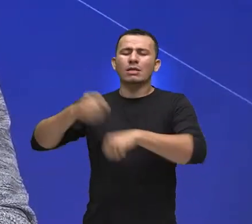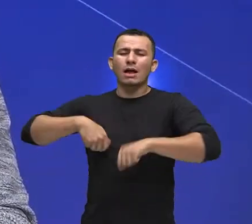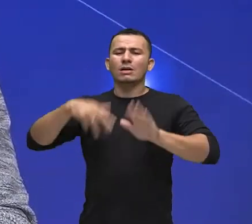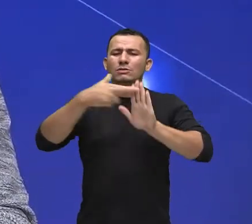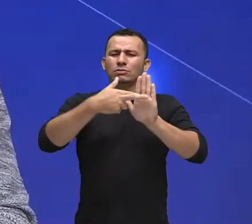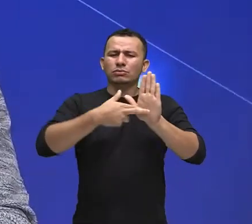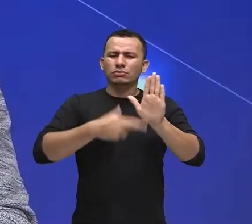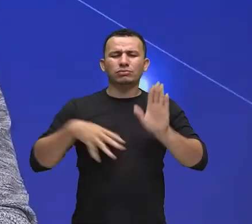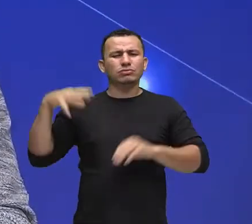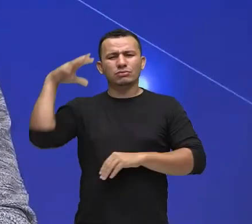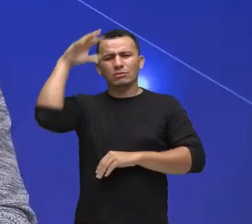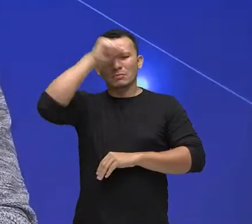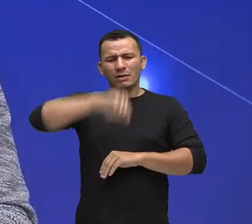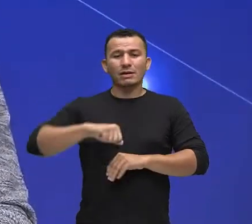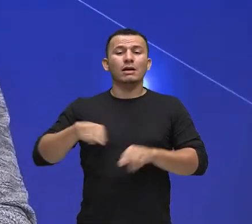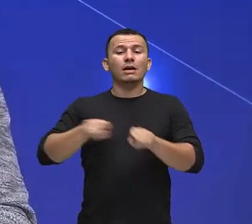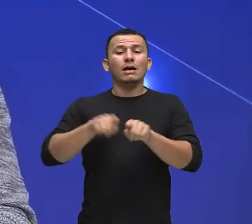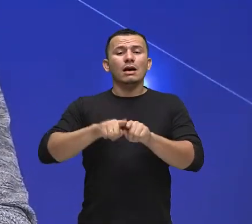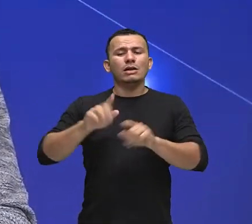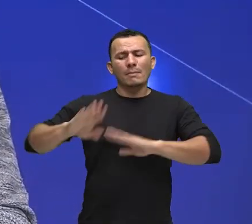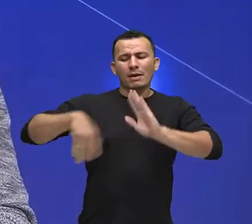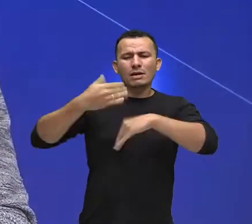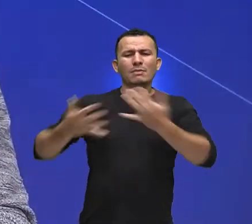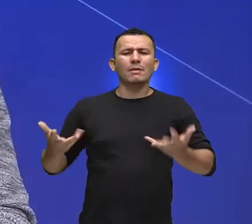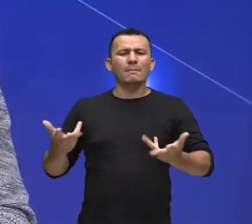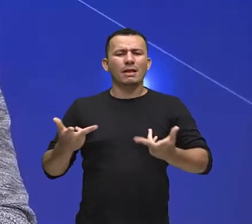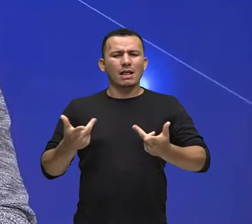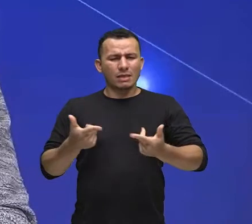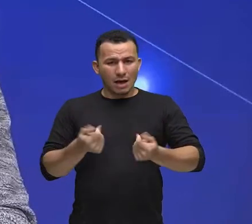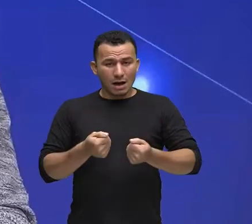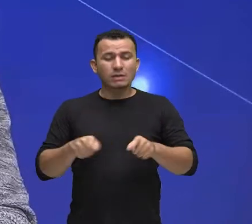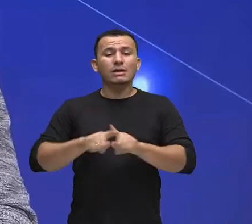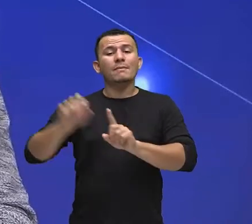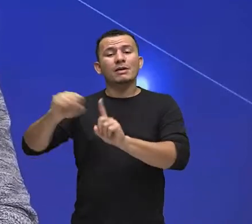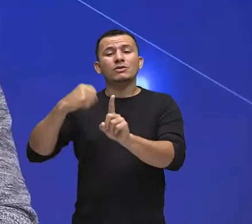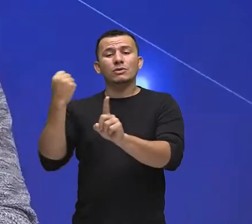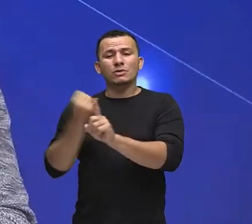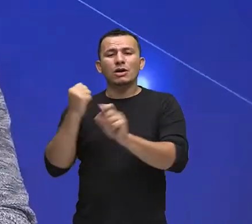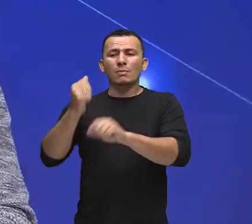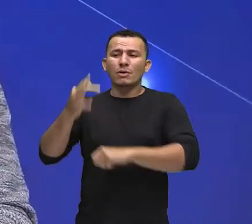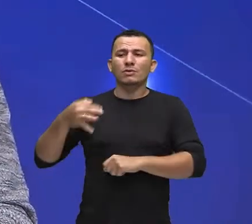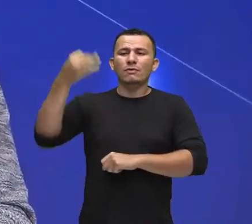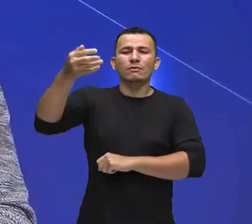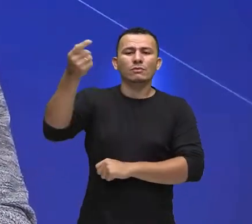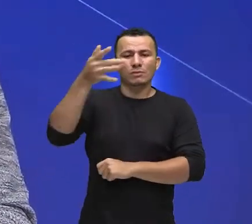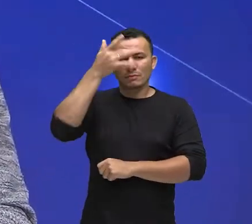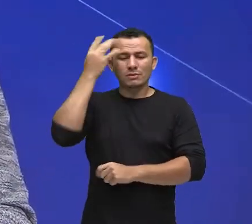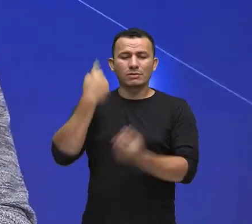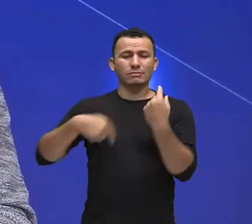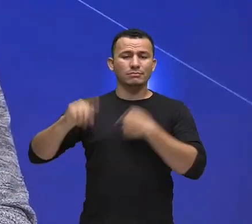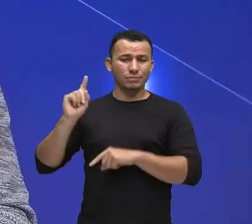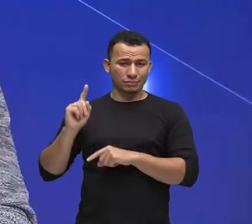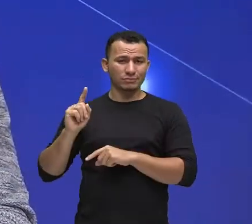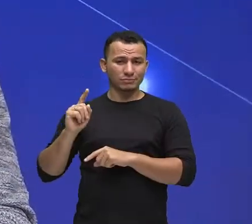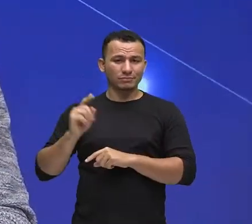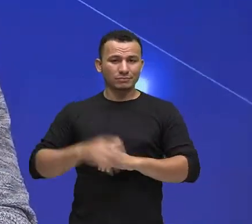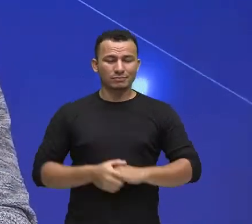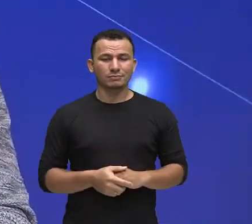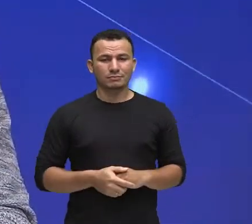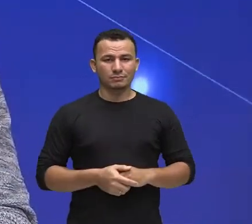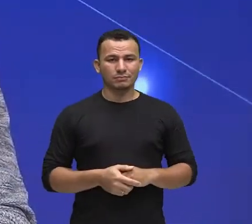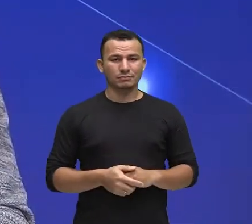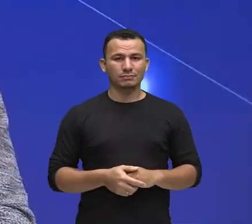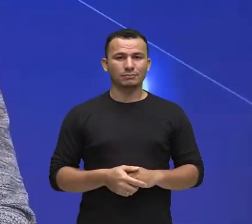conceitos e desenvolver habilidades físicas e sociais que ajudam a moldar o futuro de uma pessoa. É inegável que